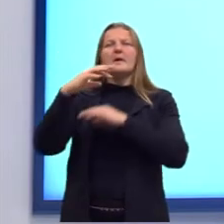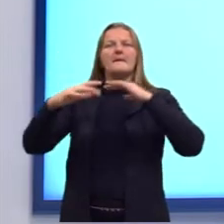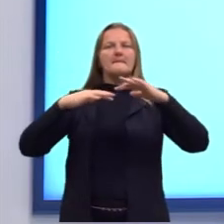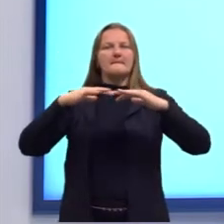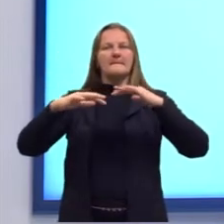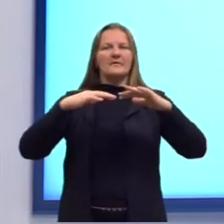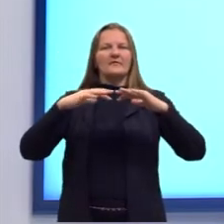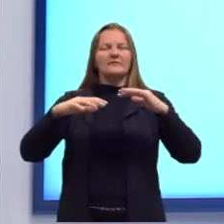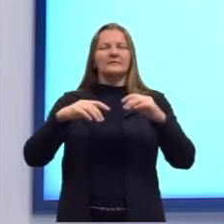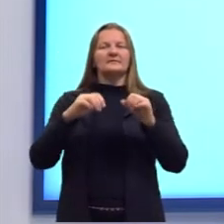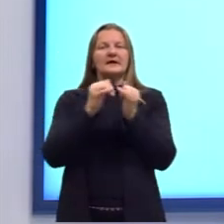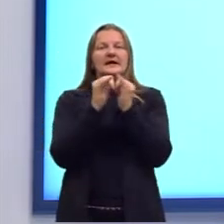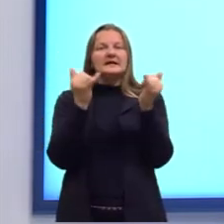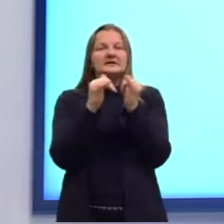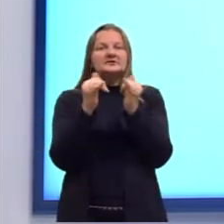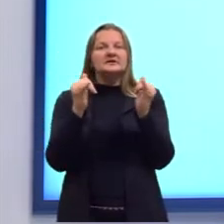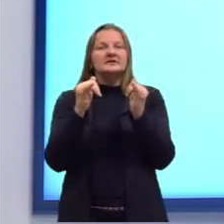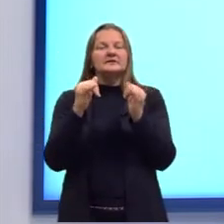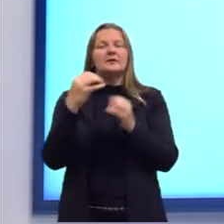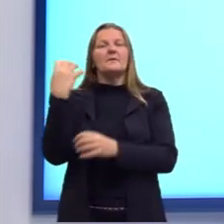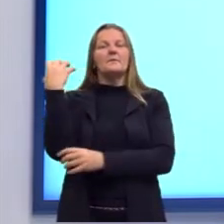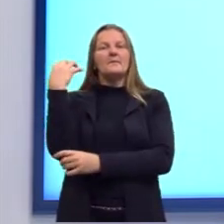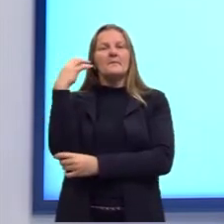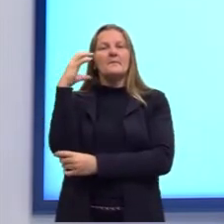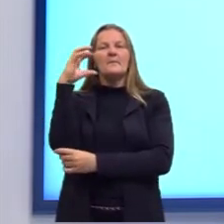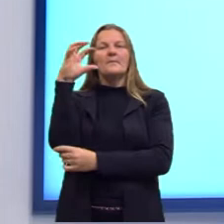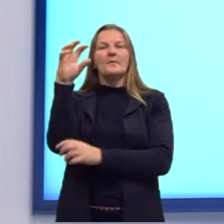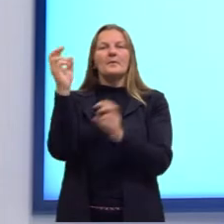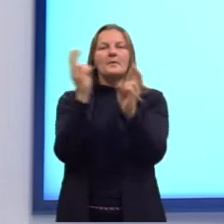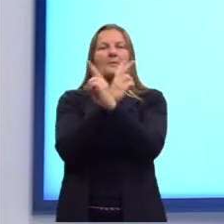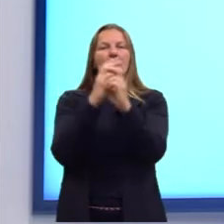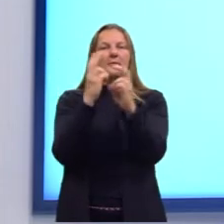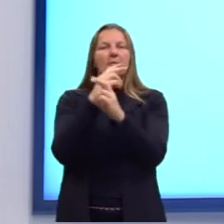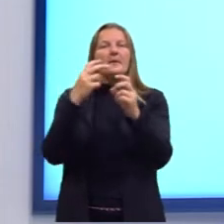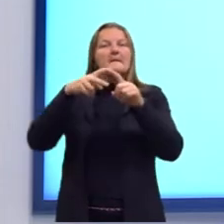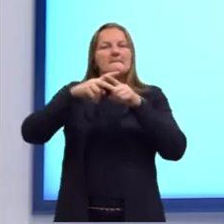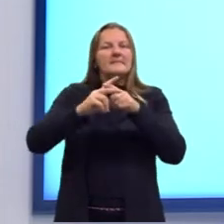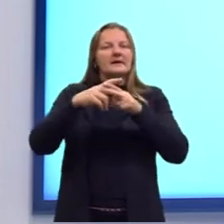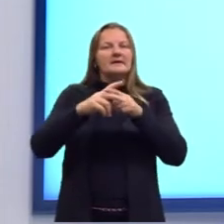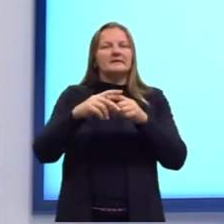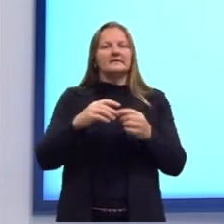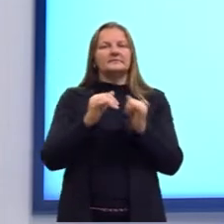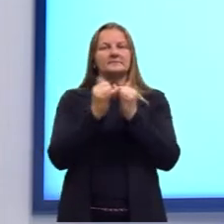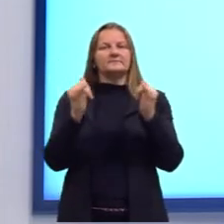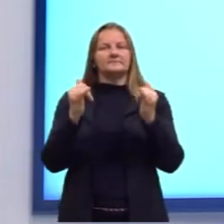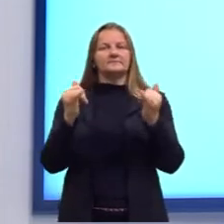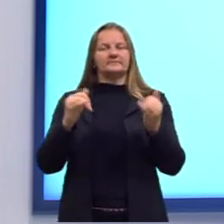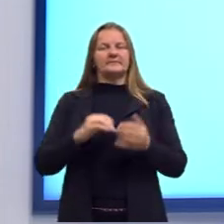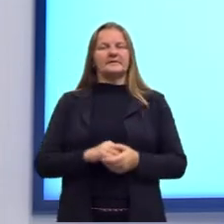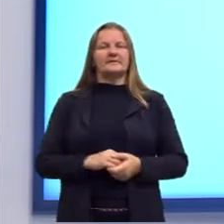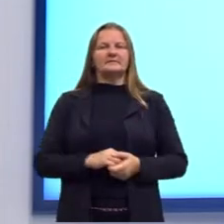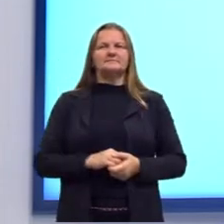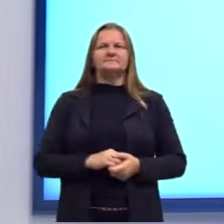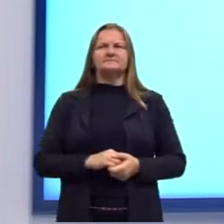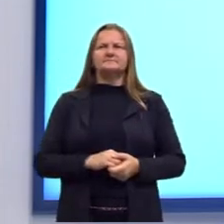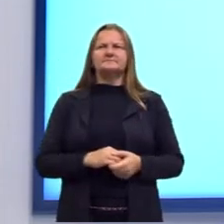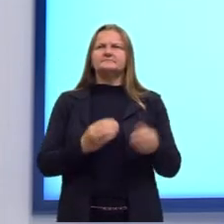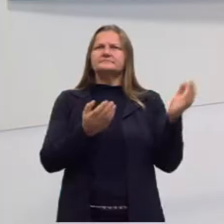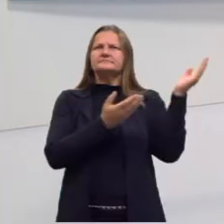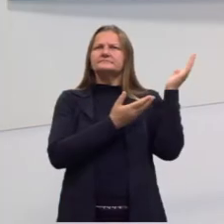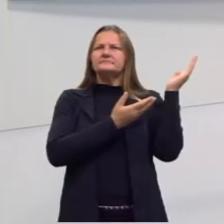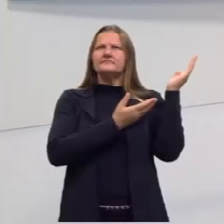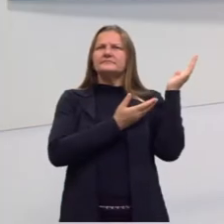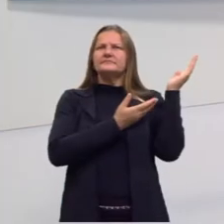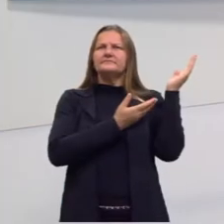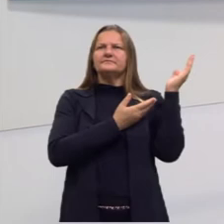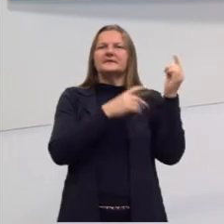o ventilador ele transforma energia elétrica em energia mecânica Tá mas claro né aqui na imagem a gente tem vários